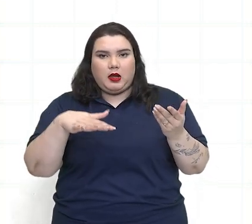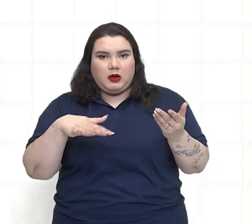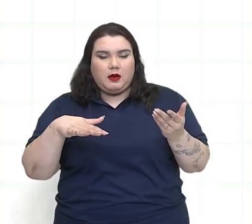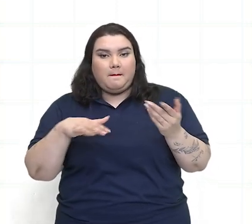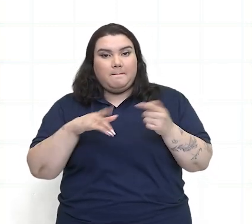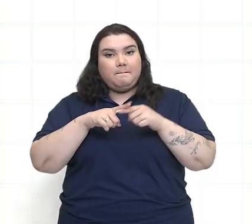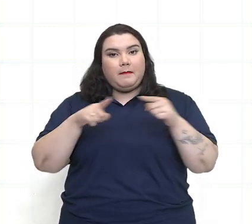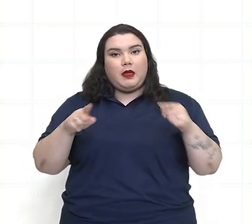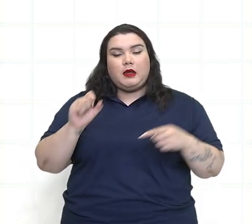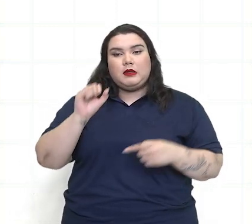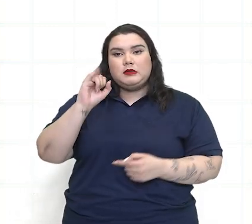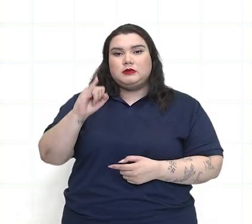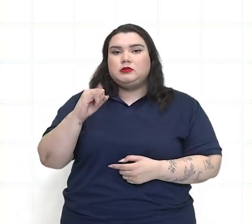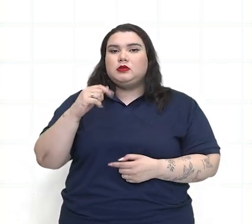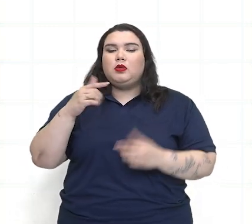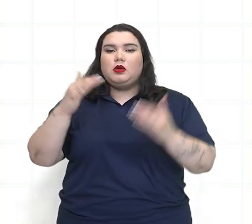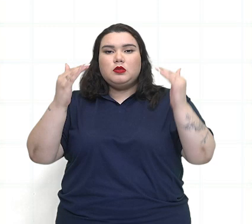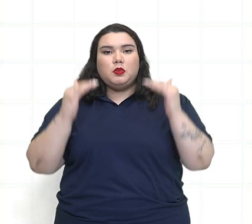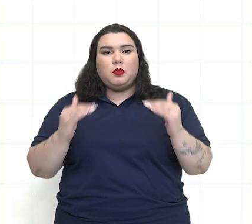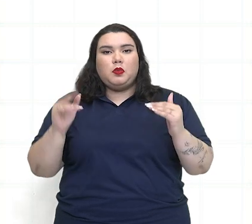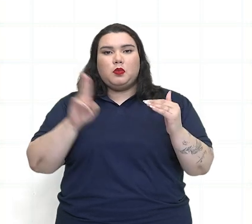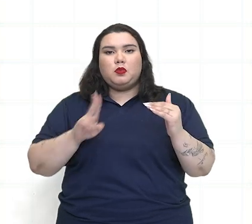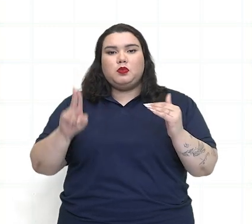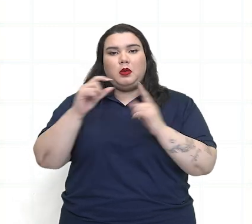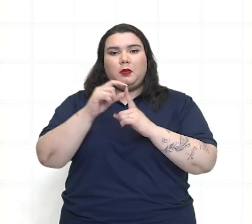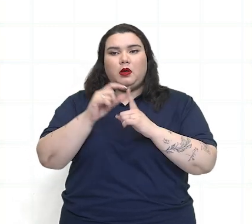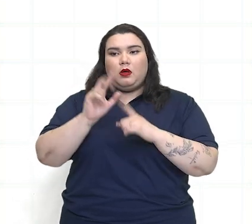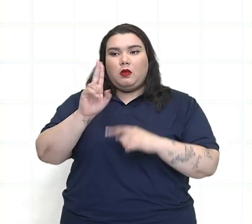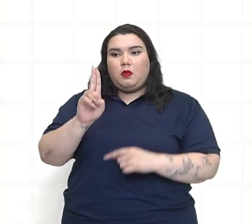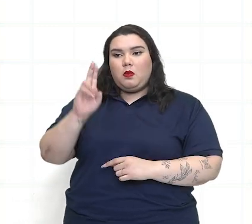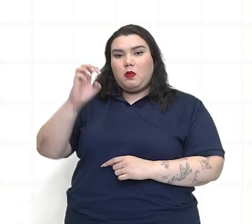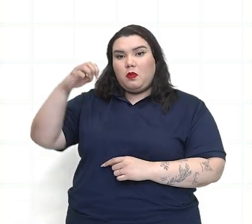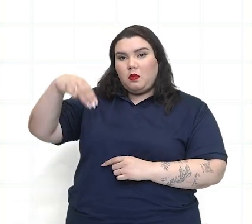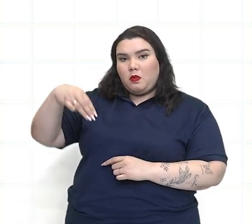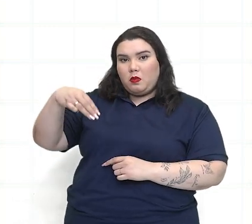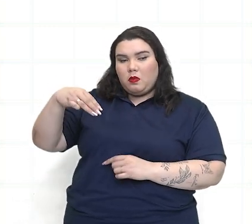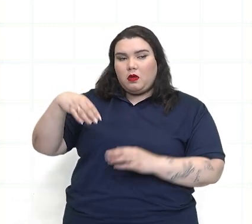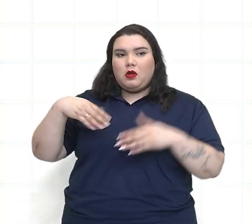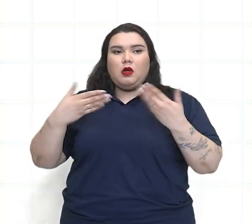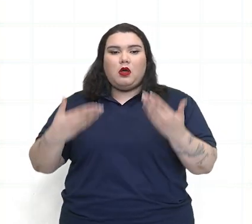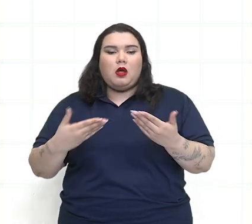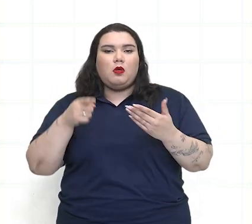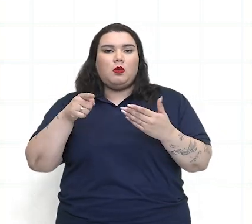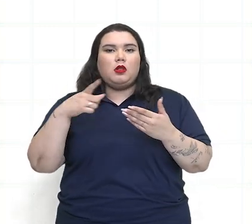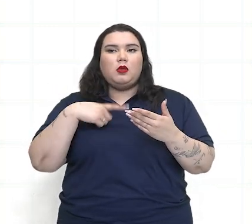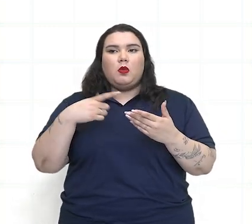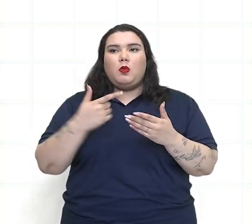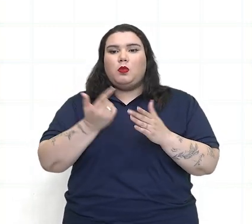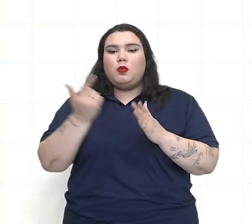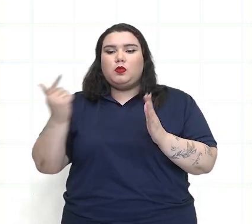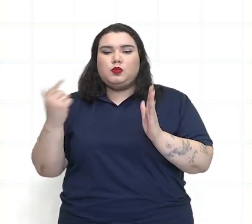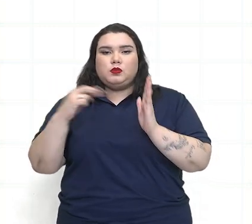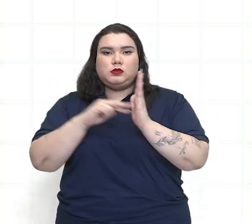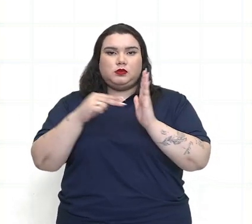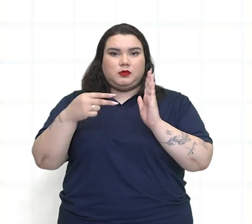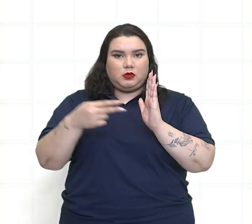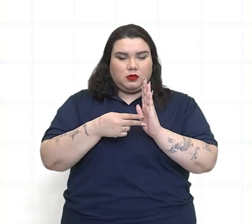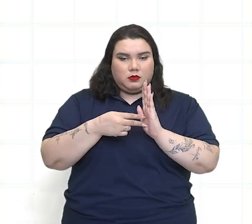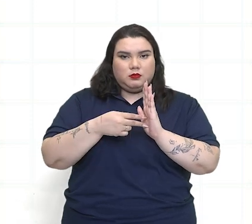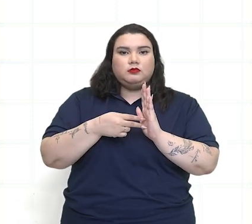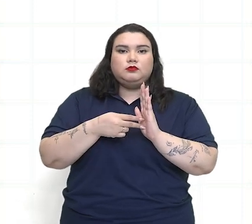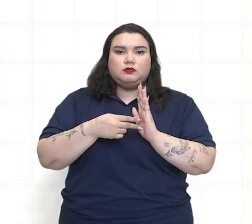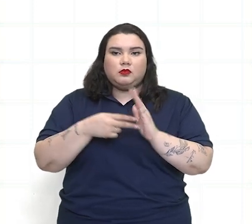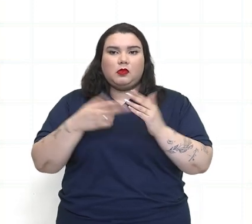exemplo. Mas quando eu digo ganhei um livro, aí ele me dá um outro